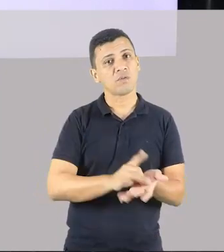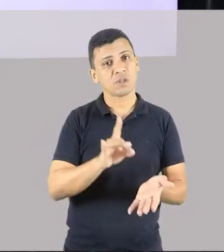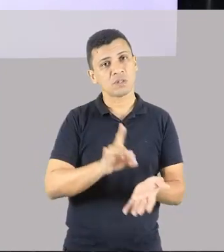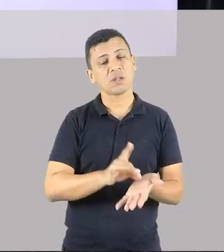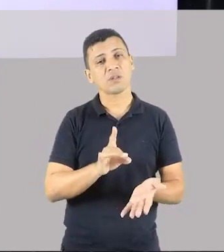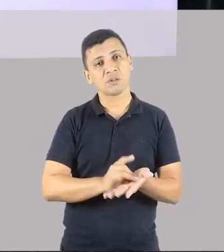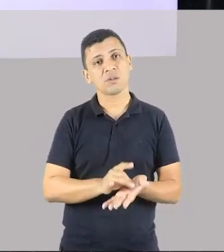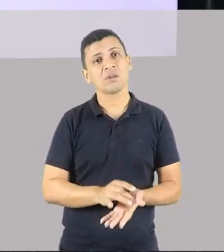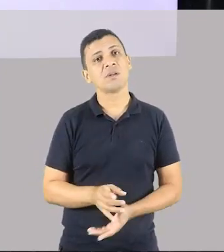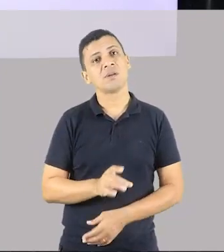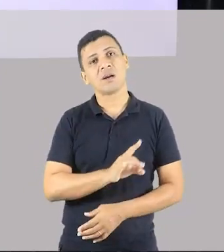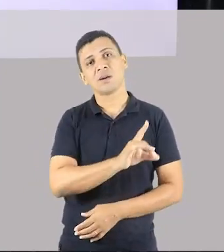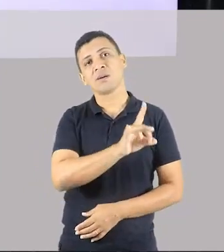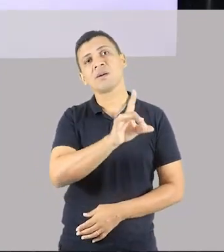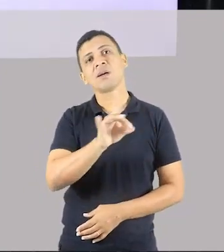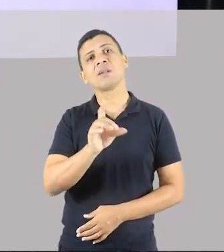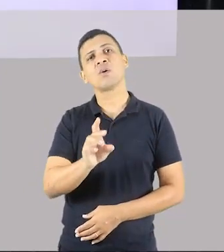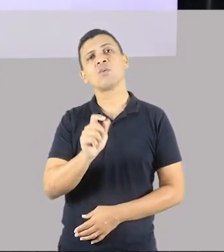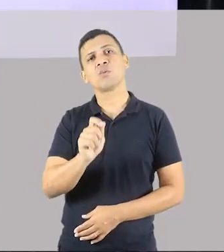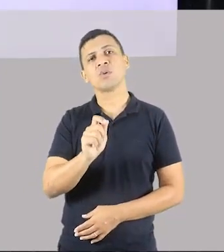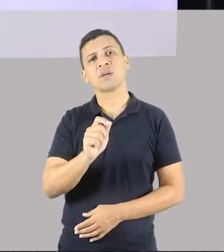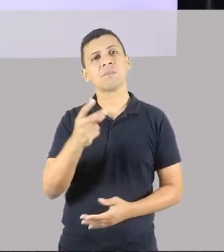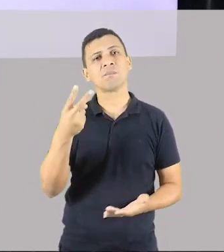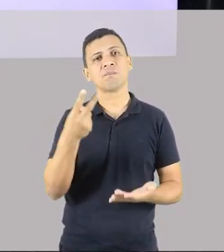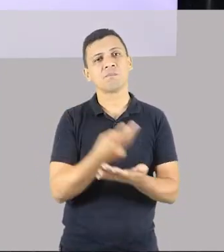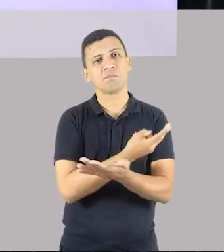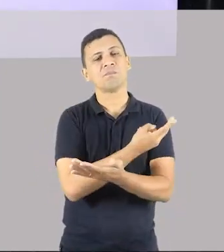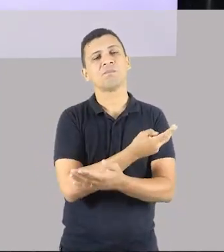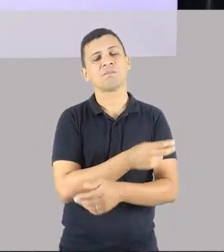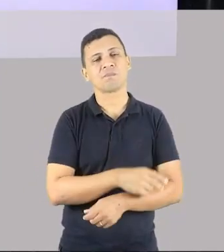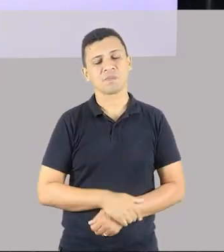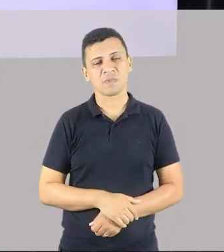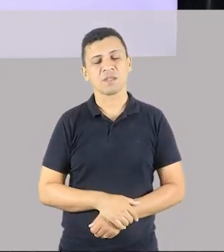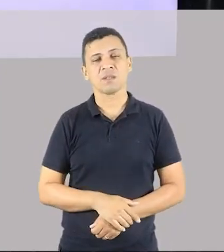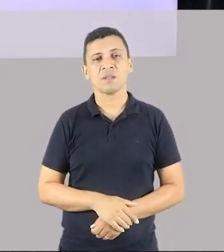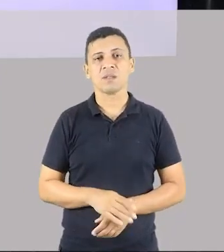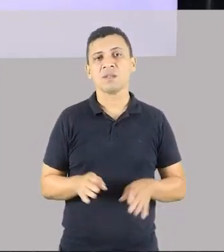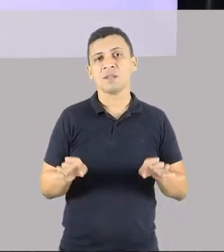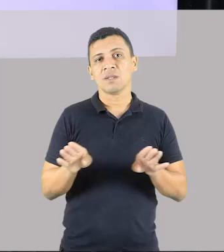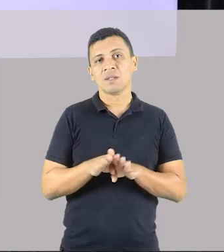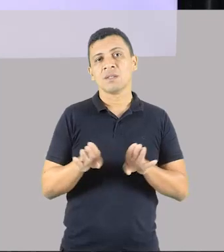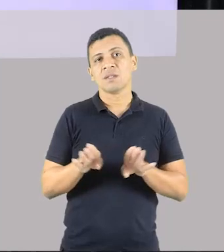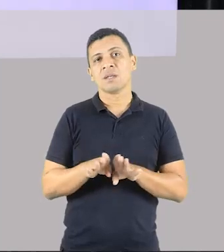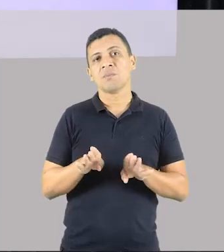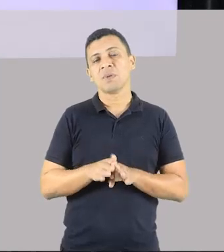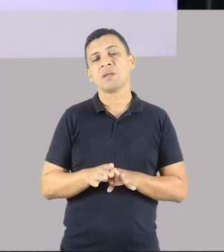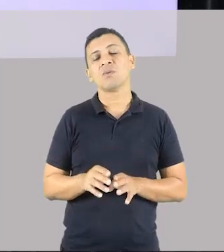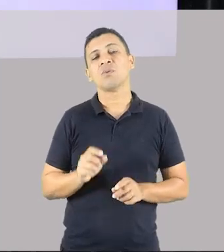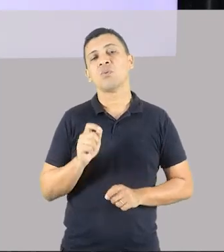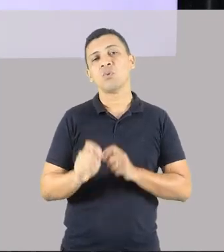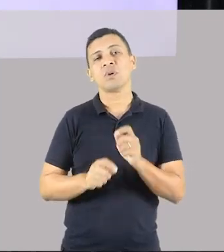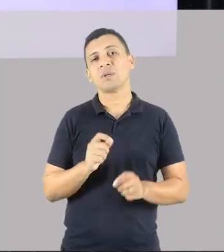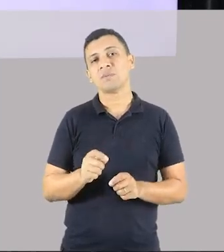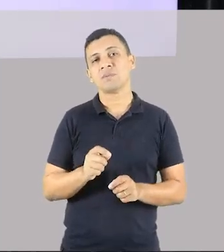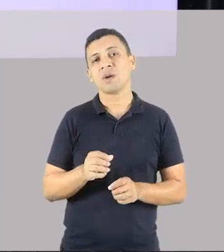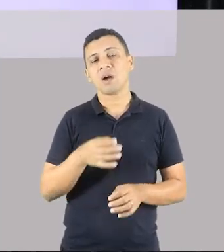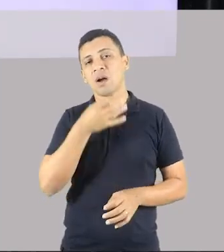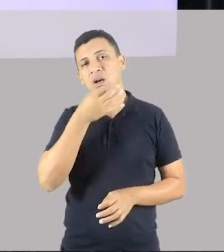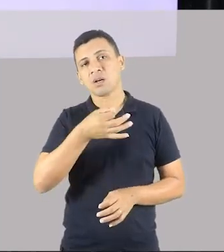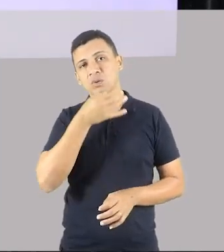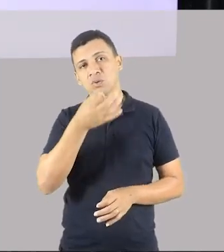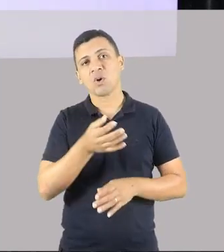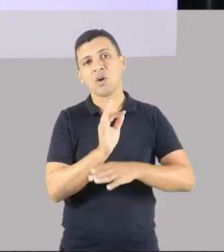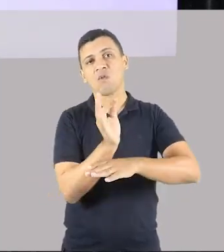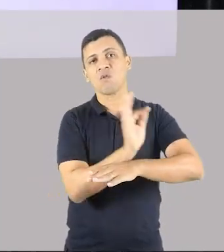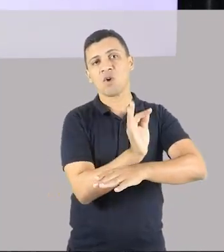cada um daqueles fatos. Esse é o princípio do contraditório. Mas não apenas isso. Não apenas um contraditório numa dimensão